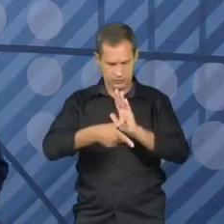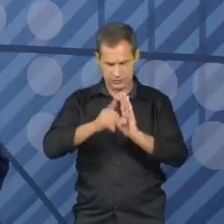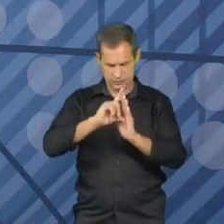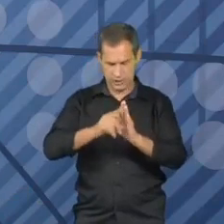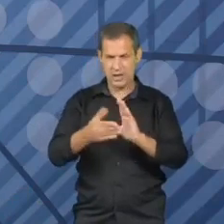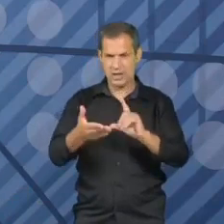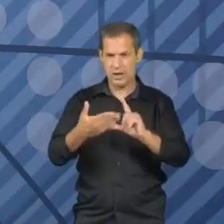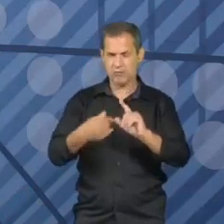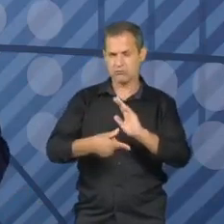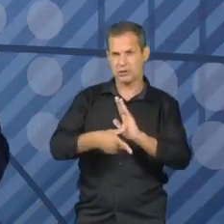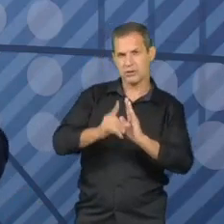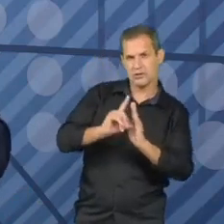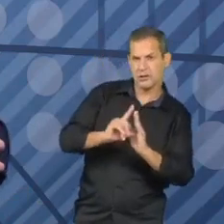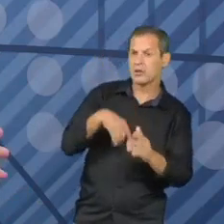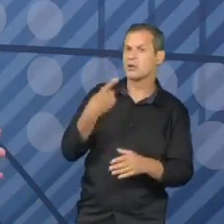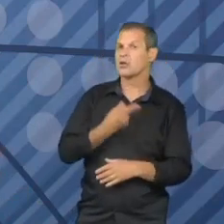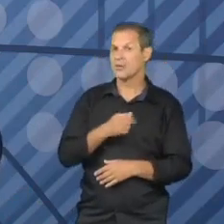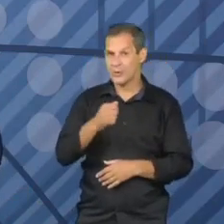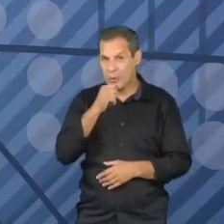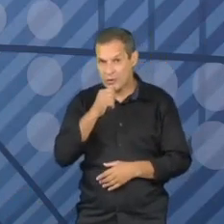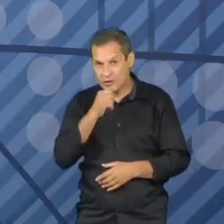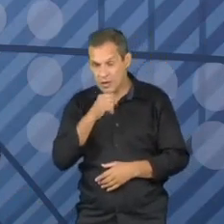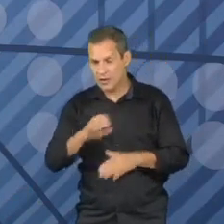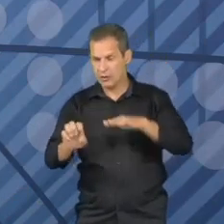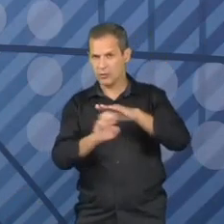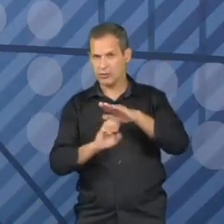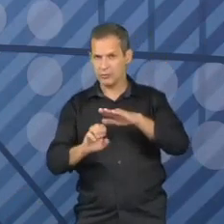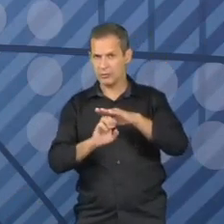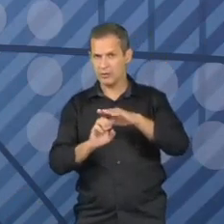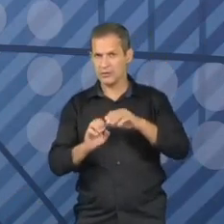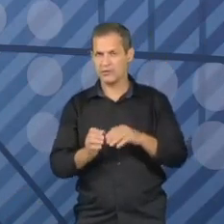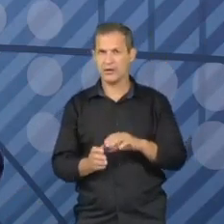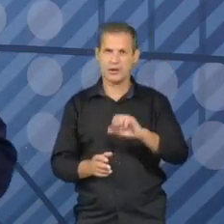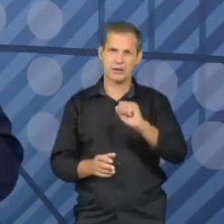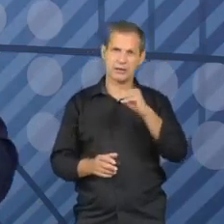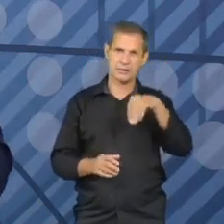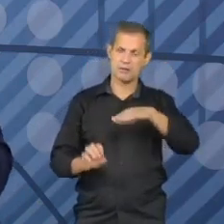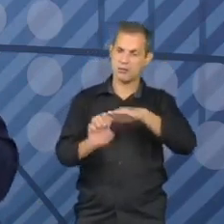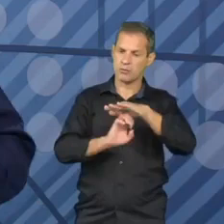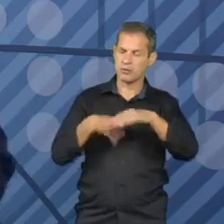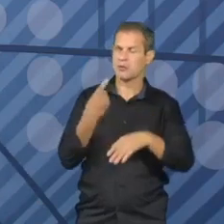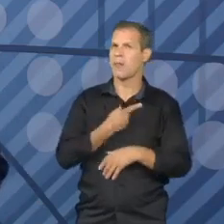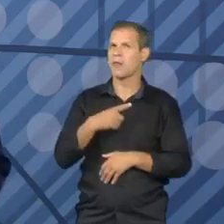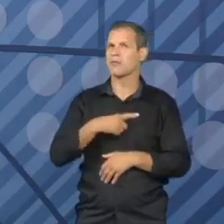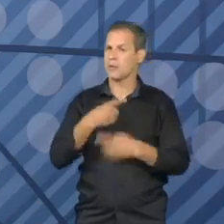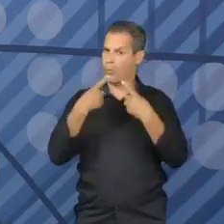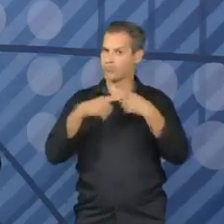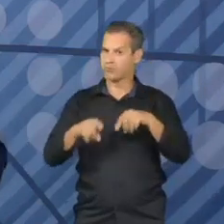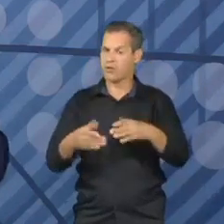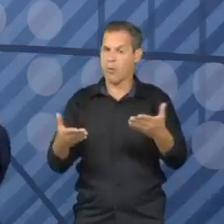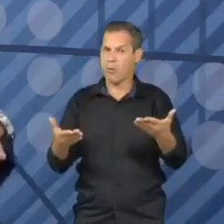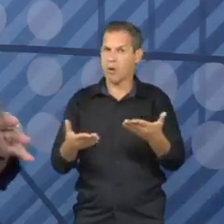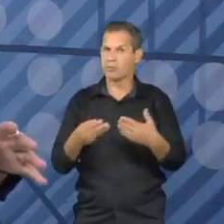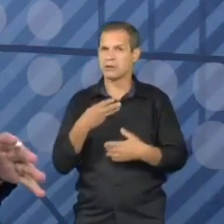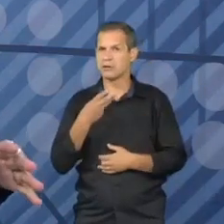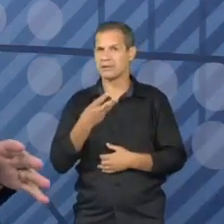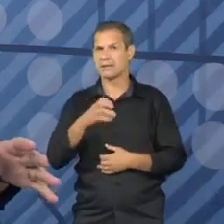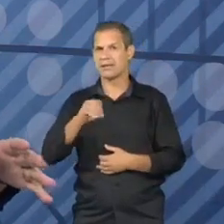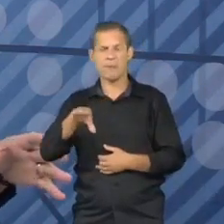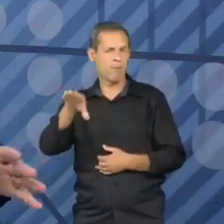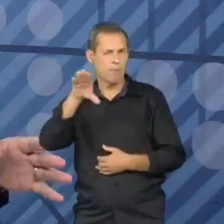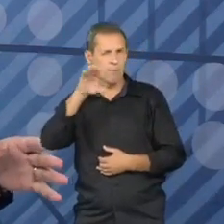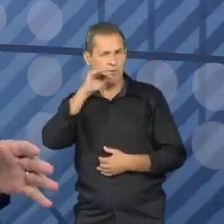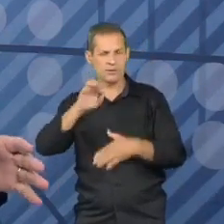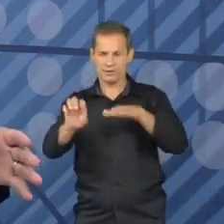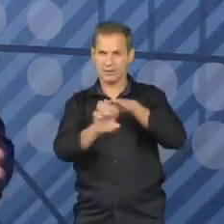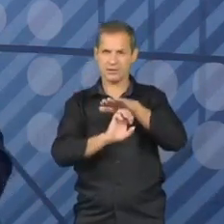aulas anteriores, porque a gente continua ainda com a empresa M. Lembra da empresa M? Nós recebemos um desafio, são 30 mil funcionários